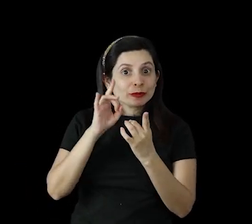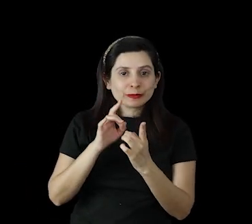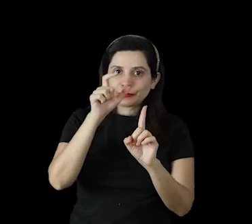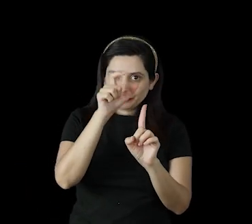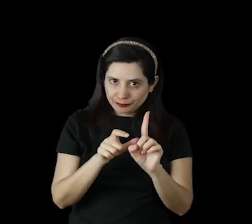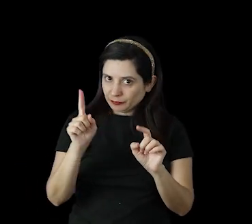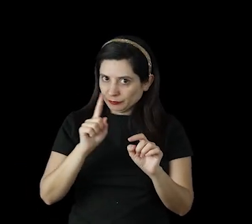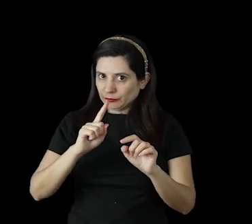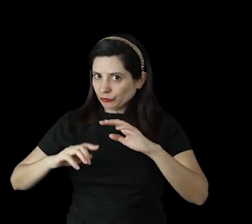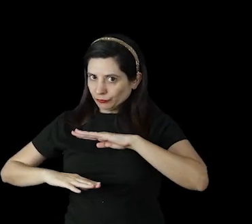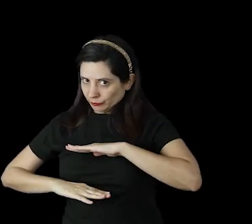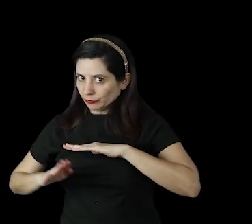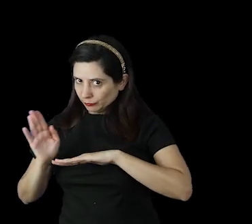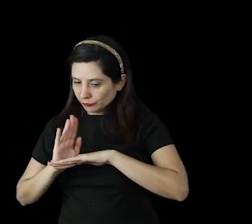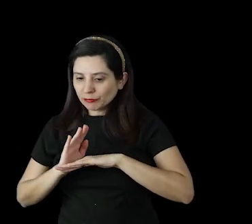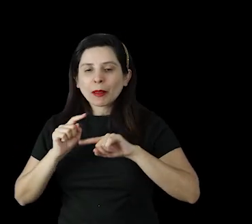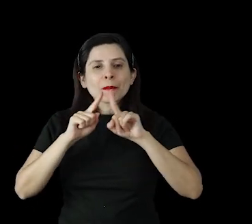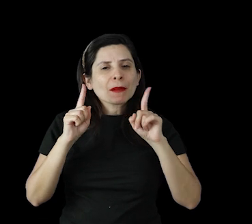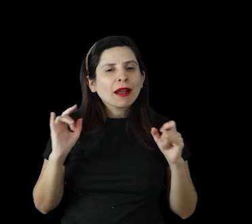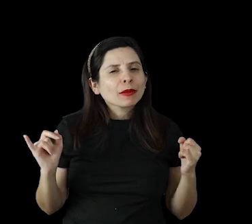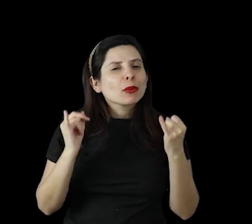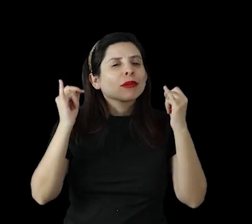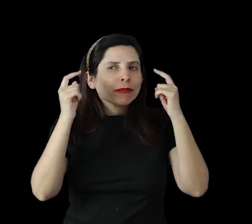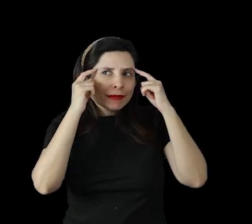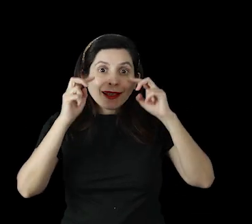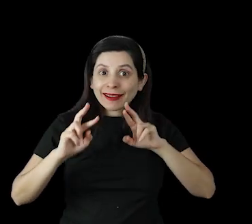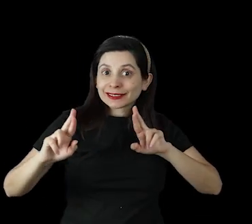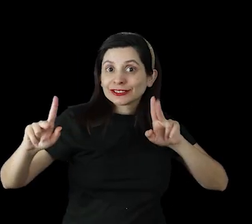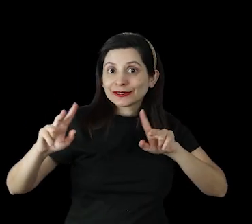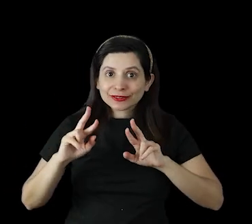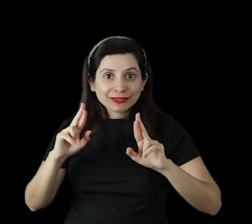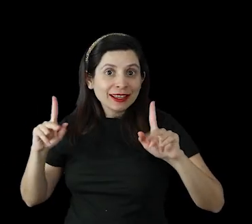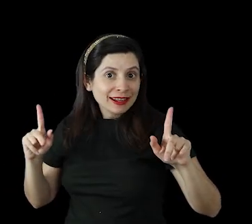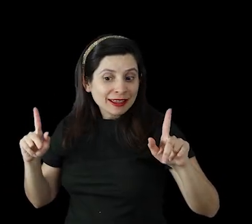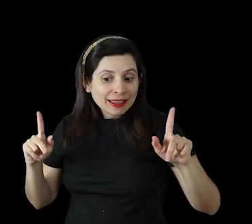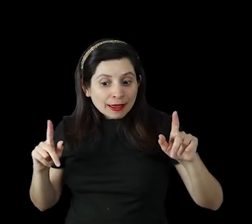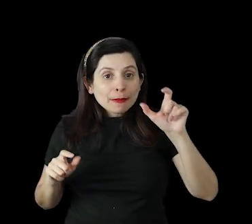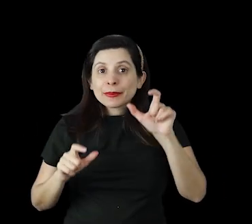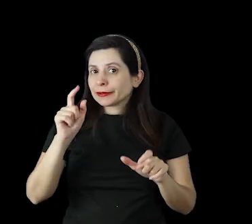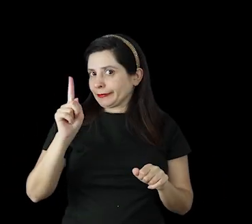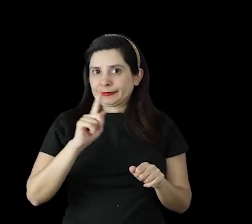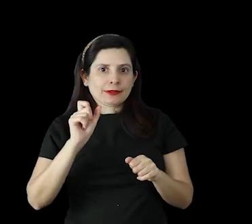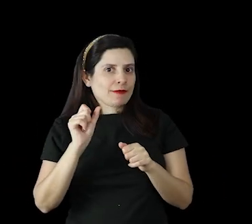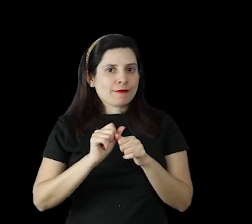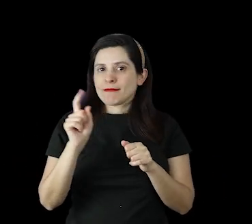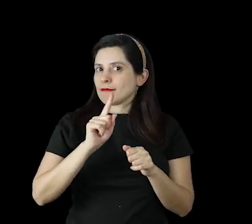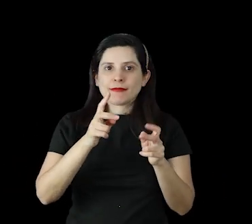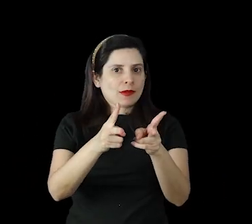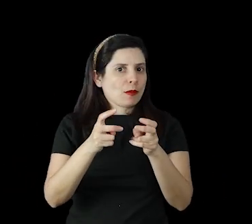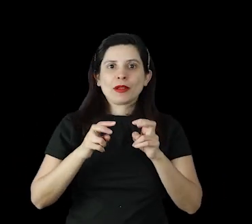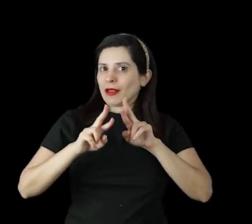de situação. Mas é muito importante também a gente fazer essa diferença, porque tem gente que não faz ou não percebe